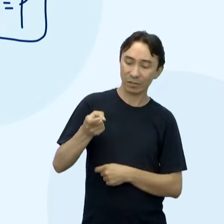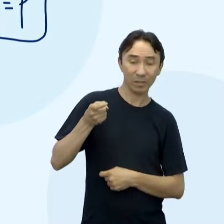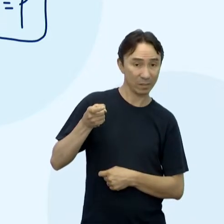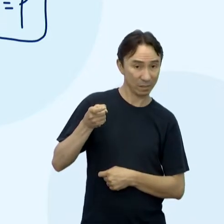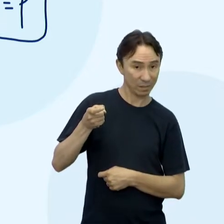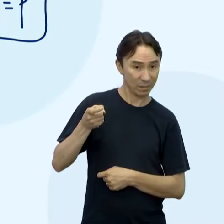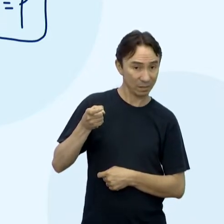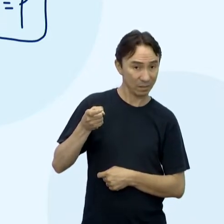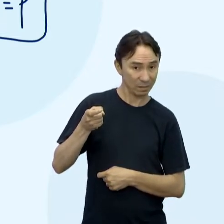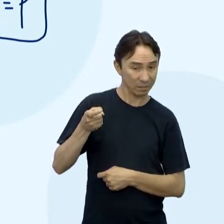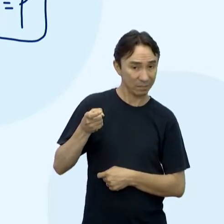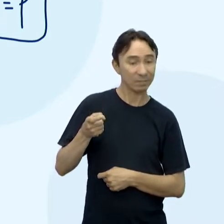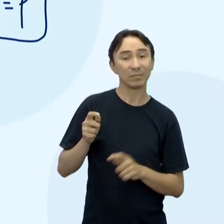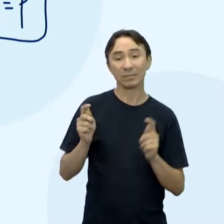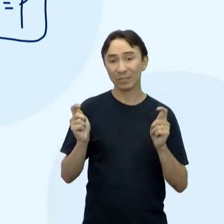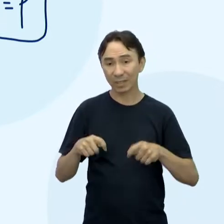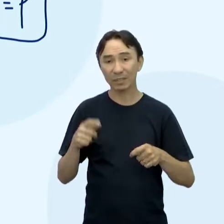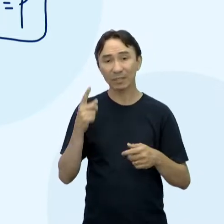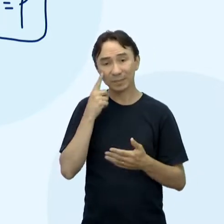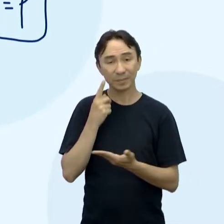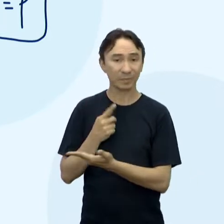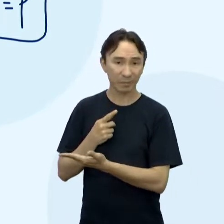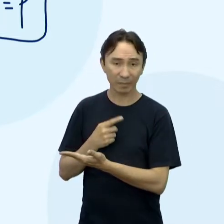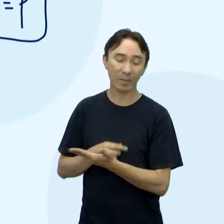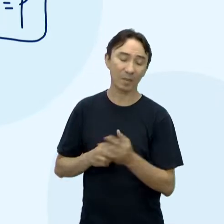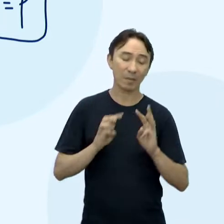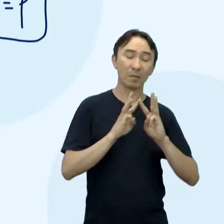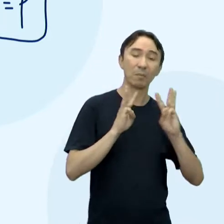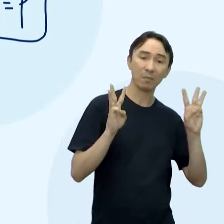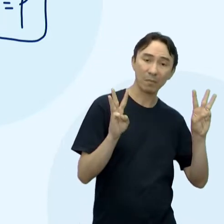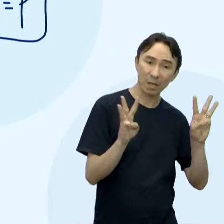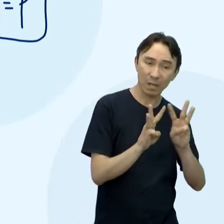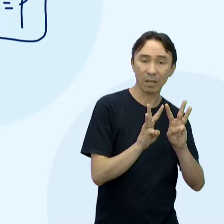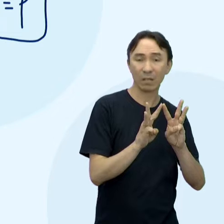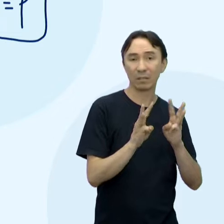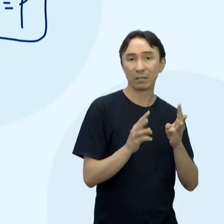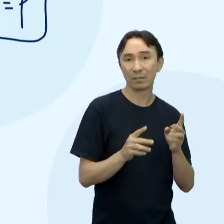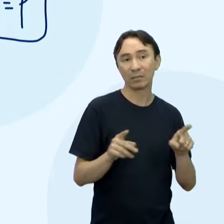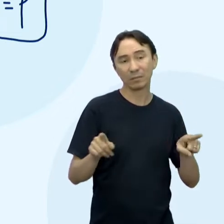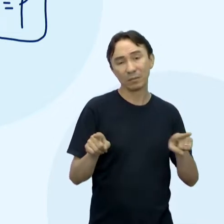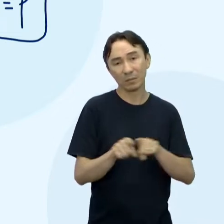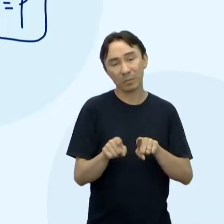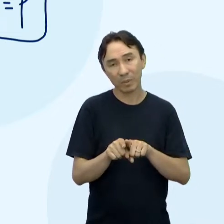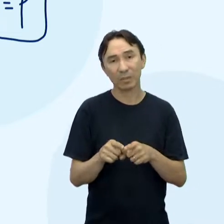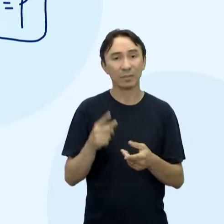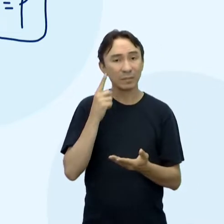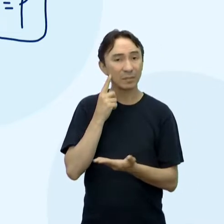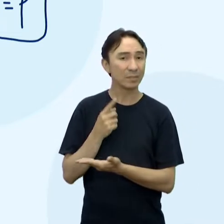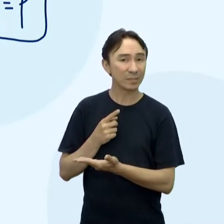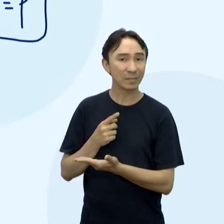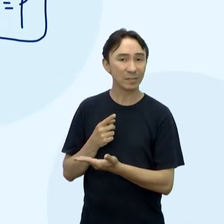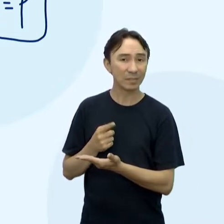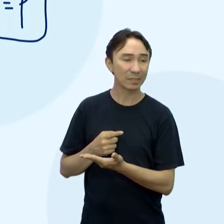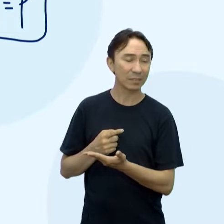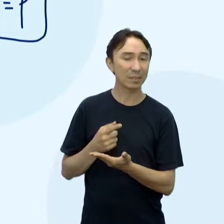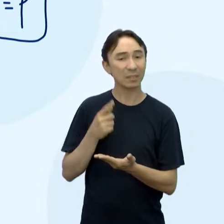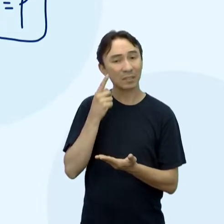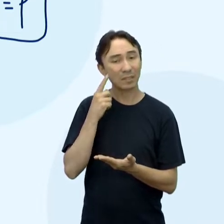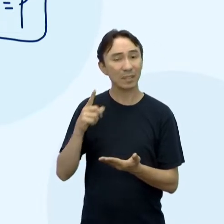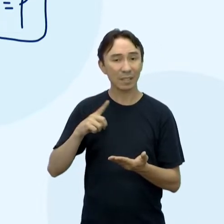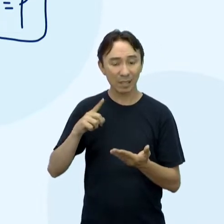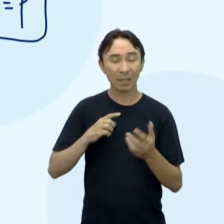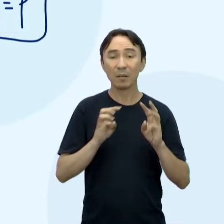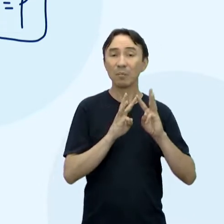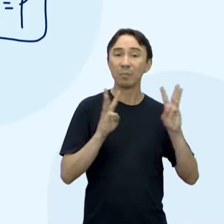posso resolver uma relação, né, entre massa e x e assim por diante. Então, por quê? Essa massa é a massa que você